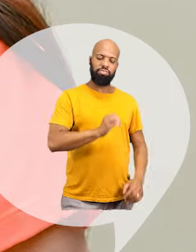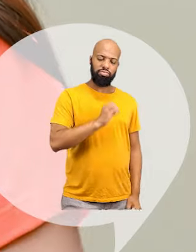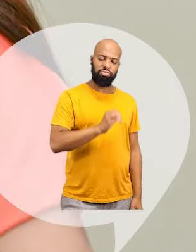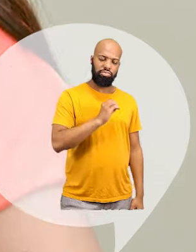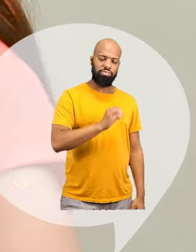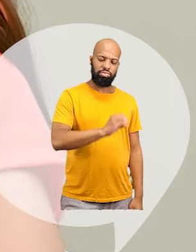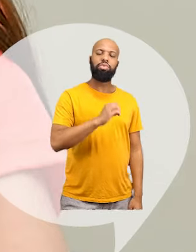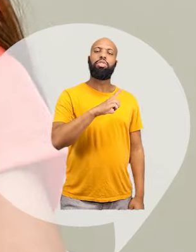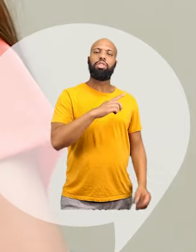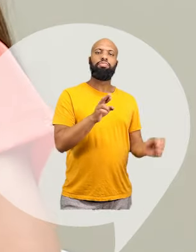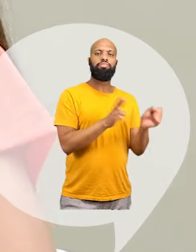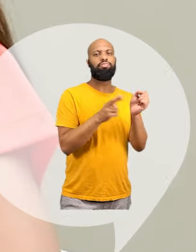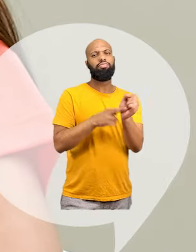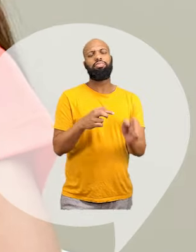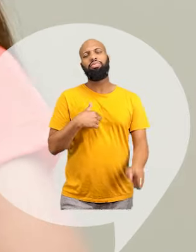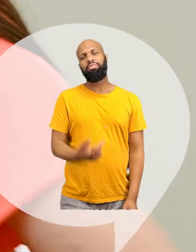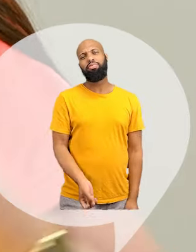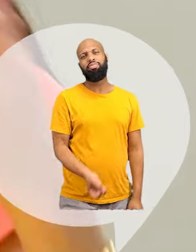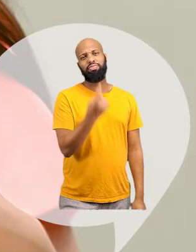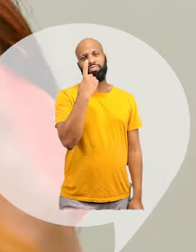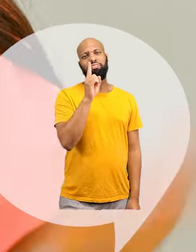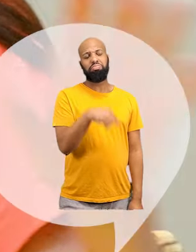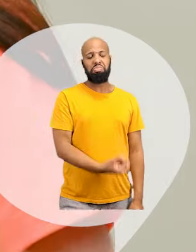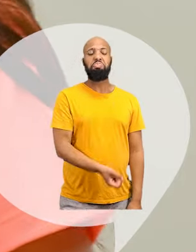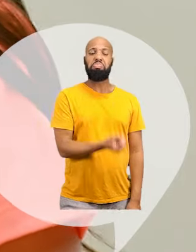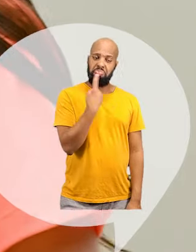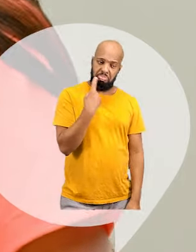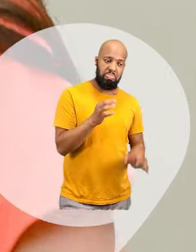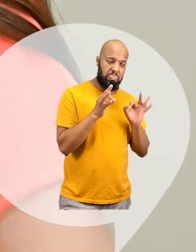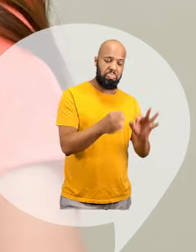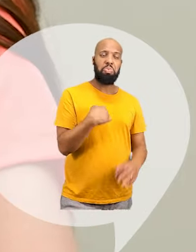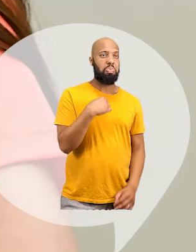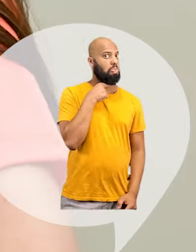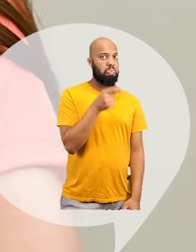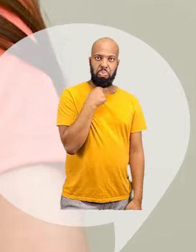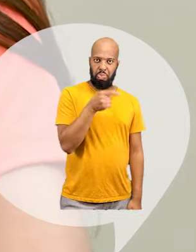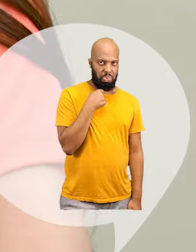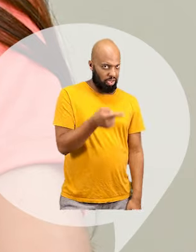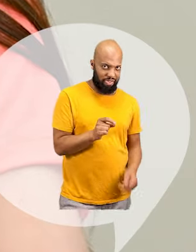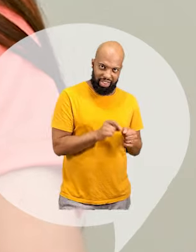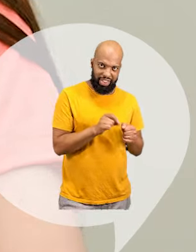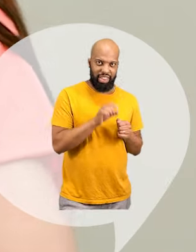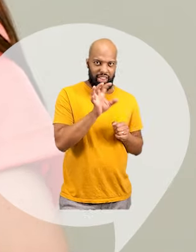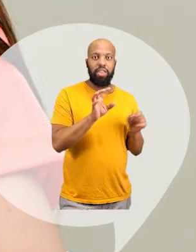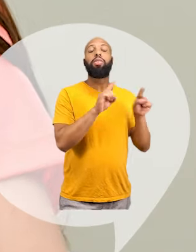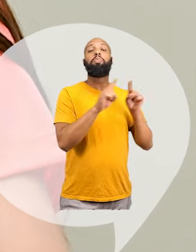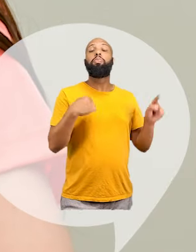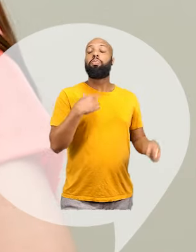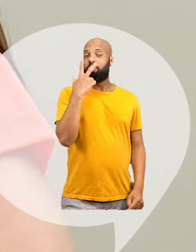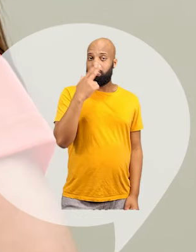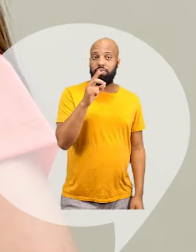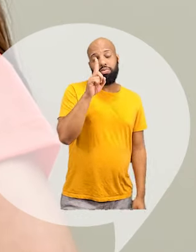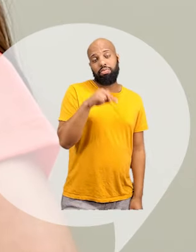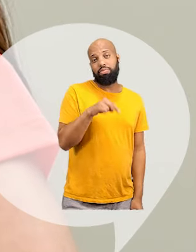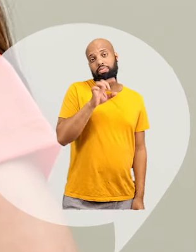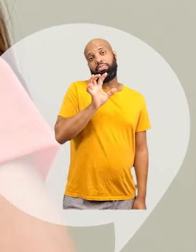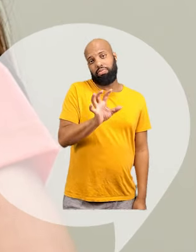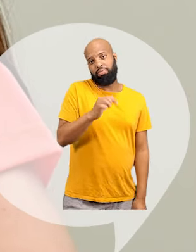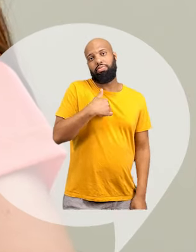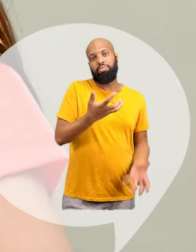no ritmo assim eu falo gente a pessoa é muito coordenada porque eu já tinha acertado a minha internet mas assim eu acho então que